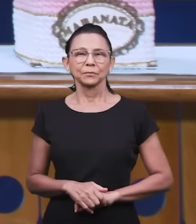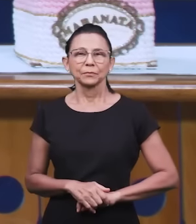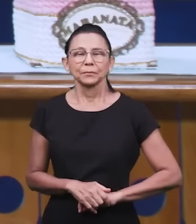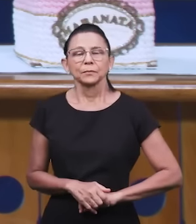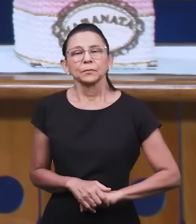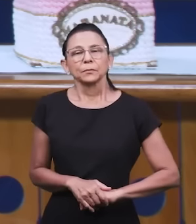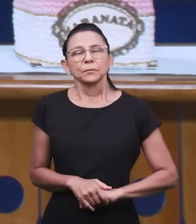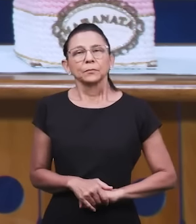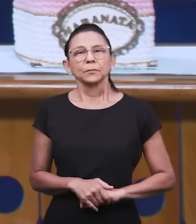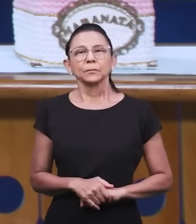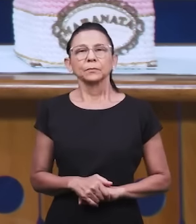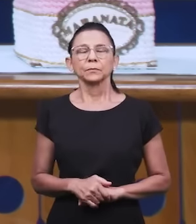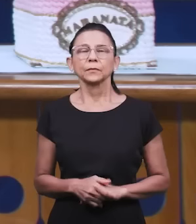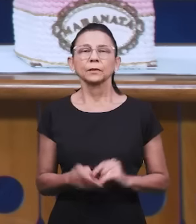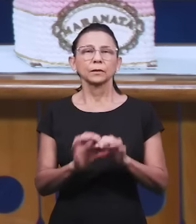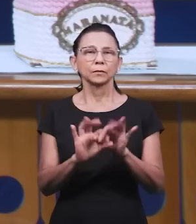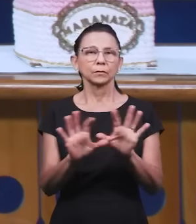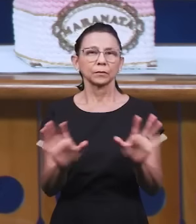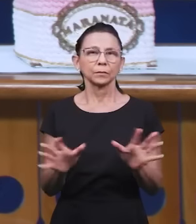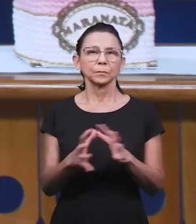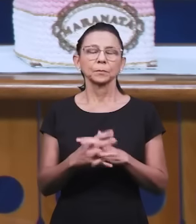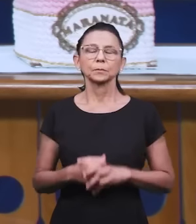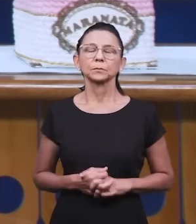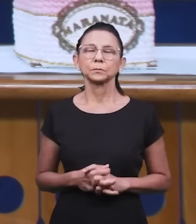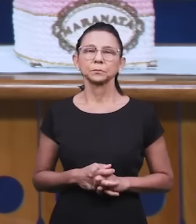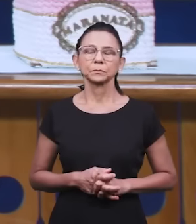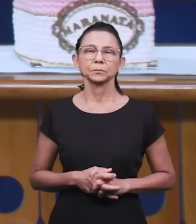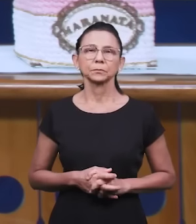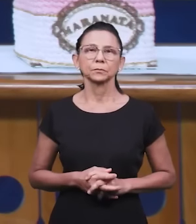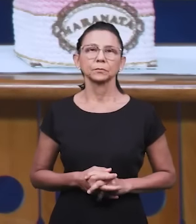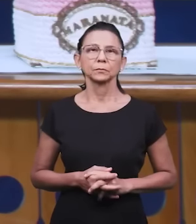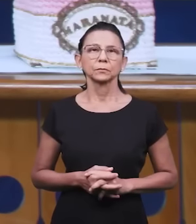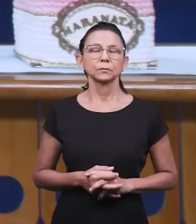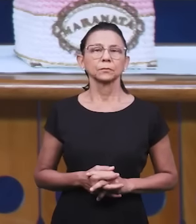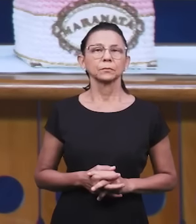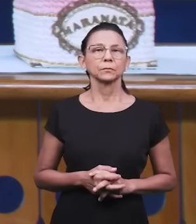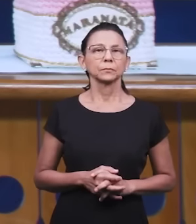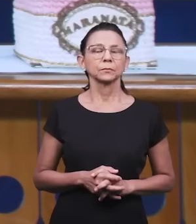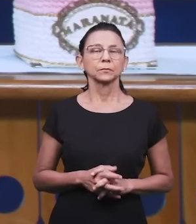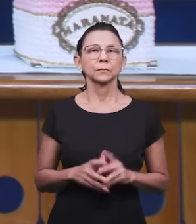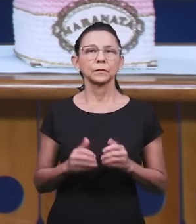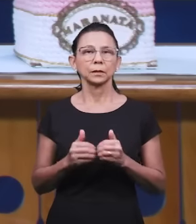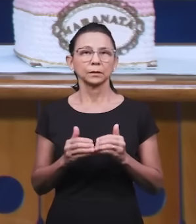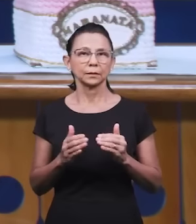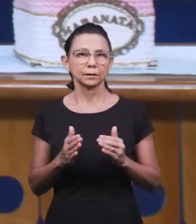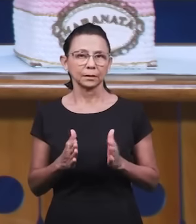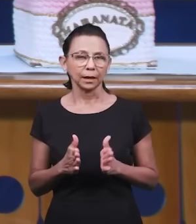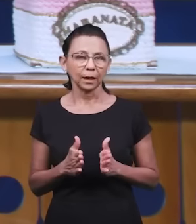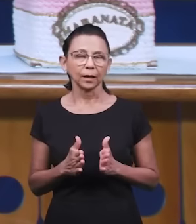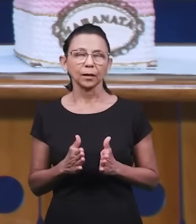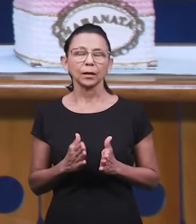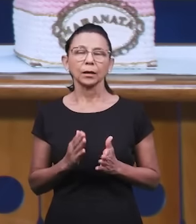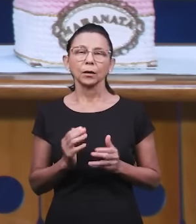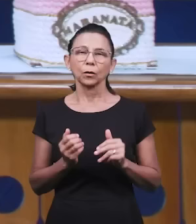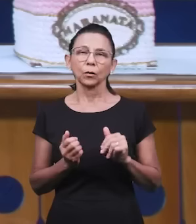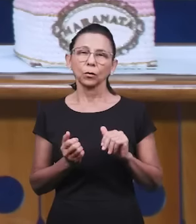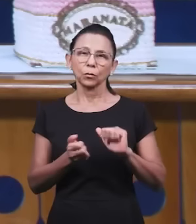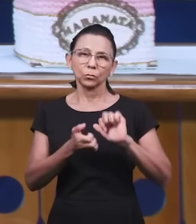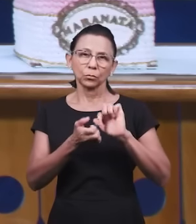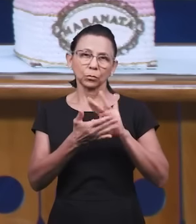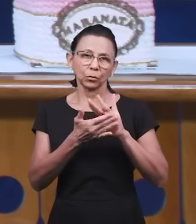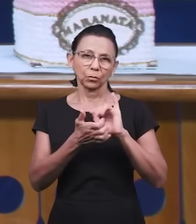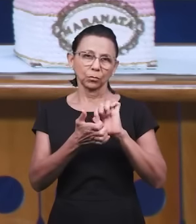Amém. Amém. Aqueles que estiveram de pé podem se sentar. Nós vamos dar início a esse momento agora com um louvor.